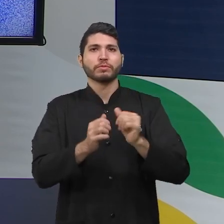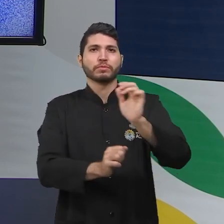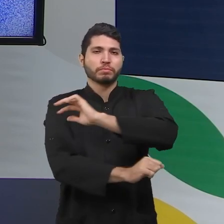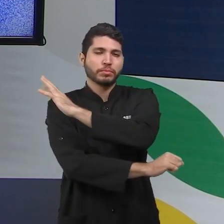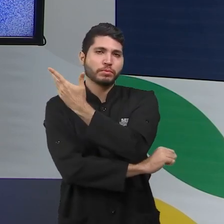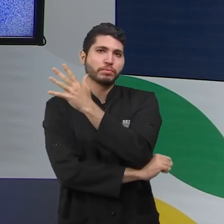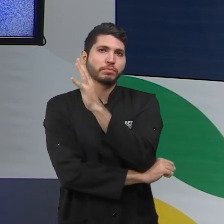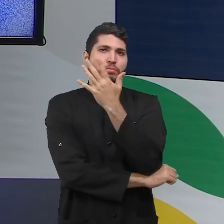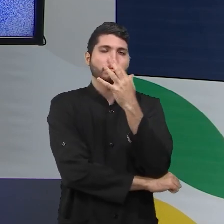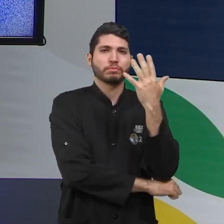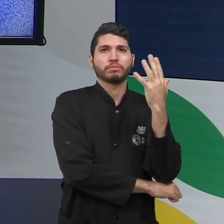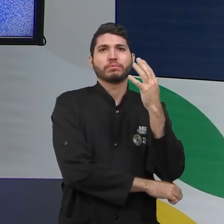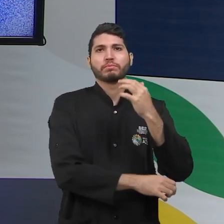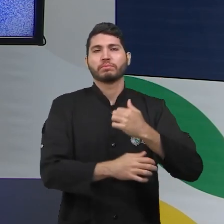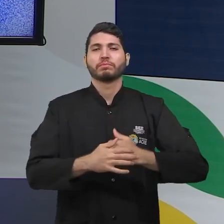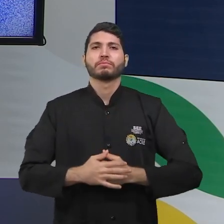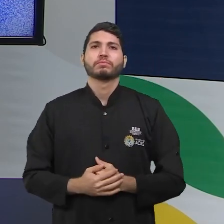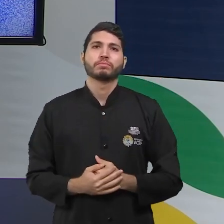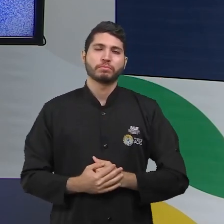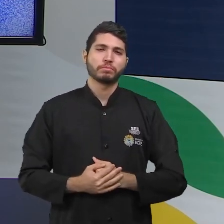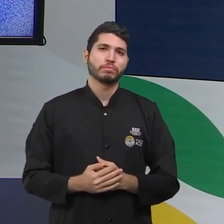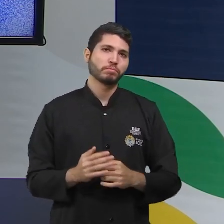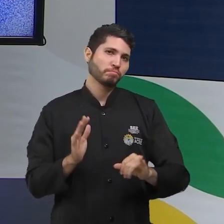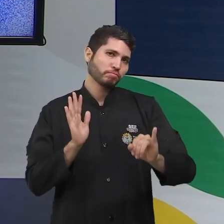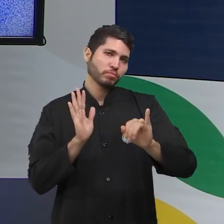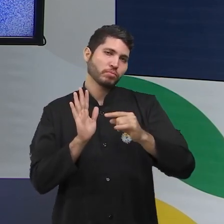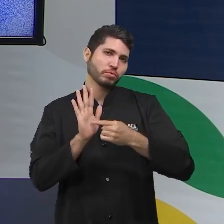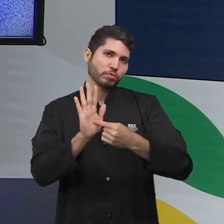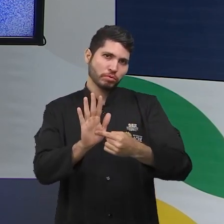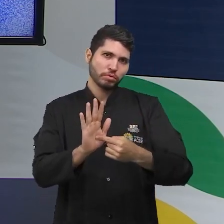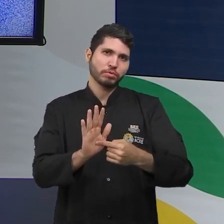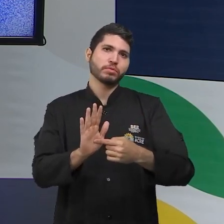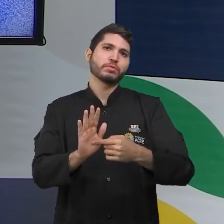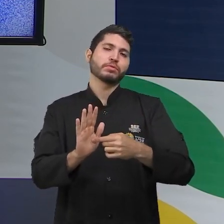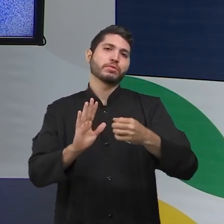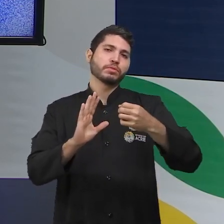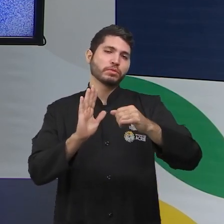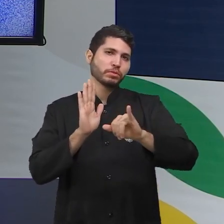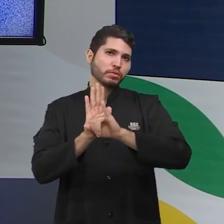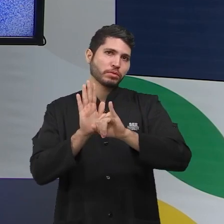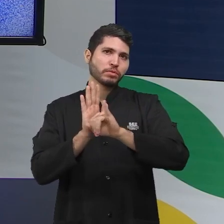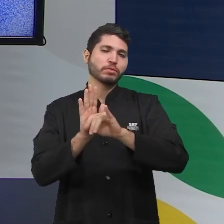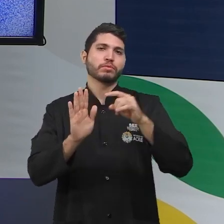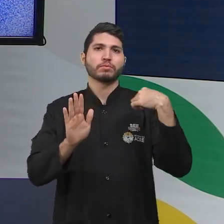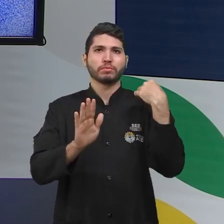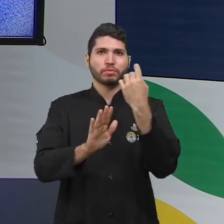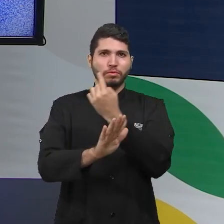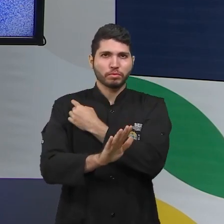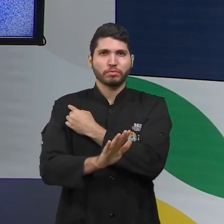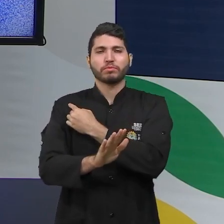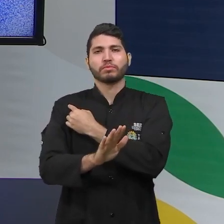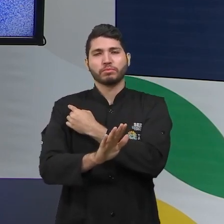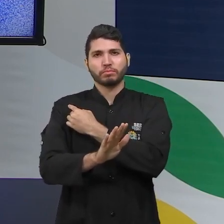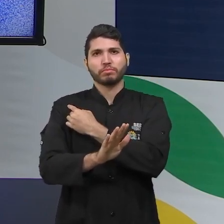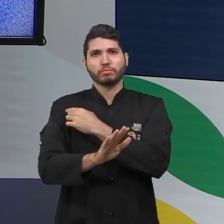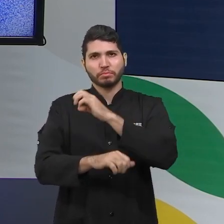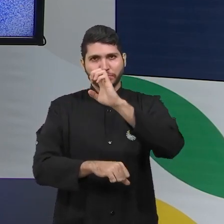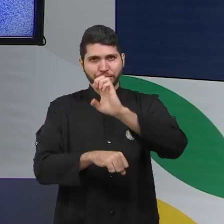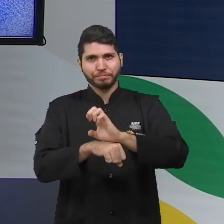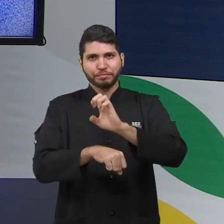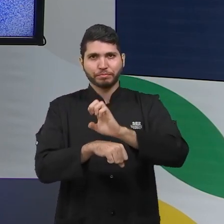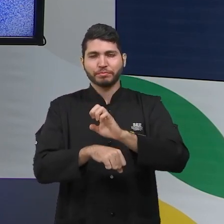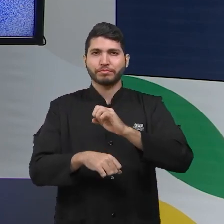floresta. Então, remete sempre à identidade do lugar onde a gente vive. Mas agora é a hora da gente testar o